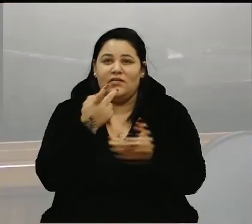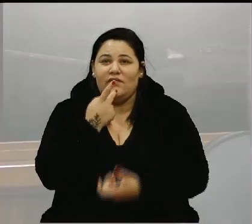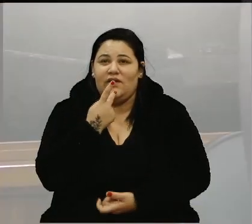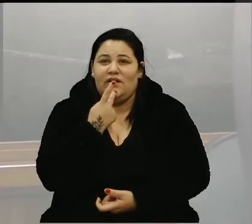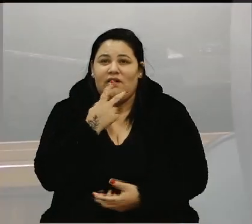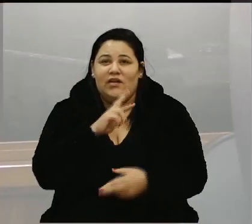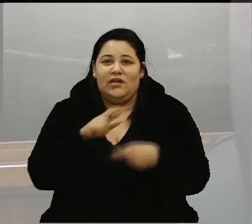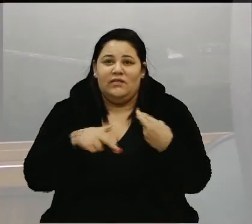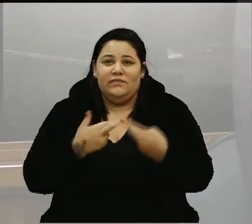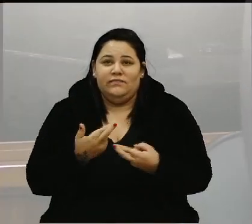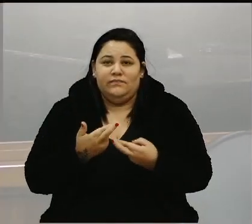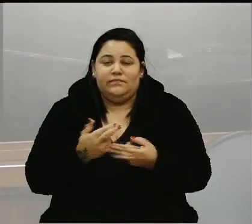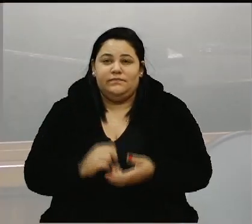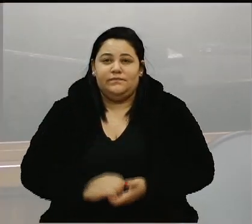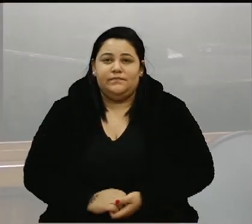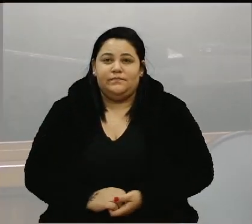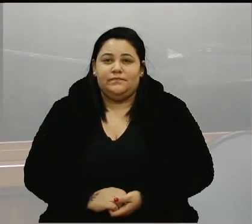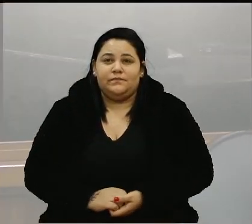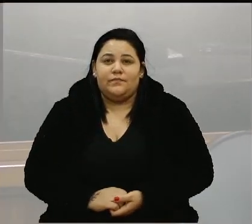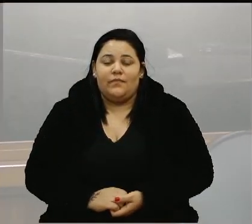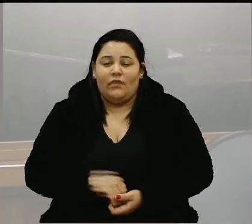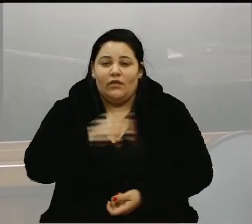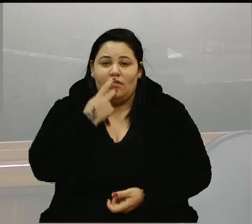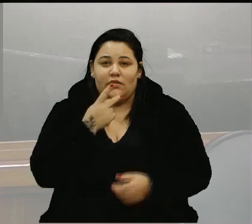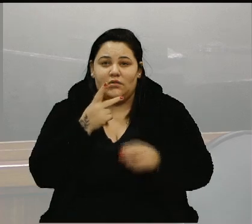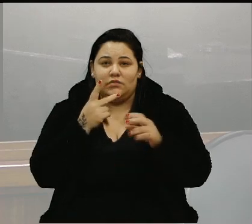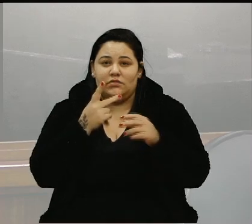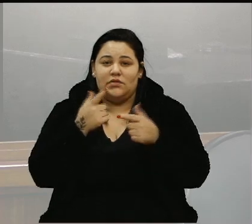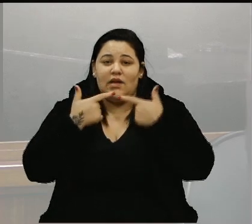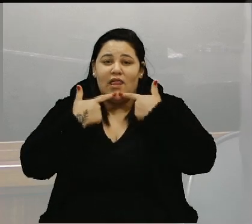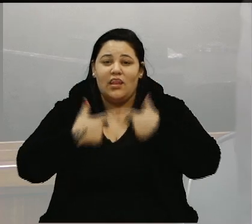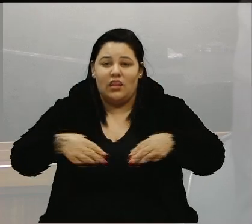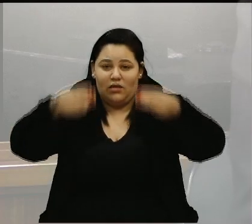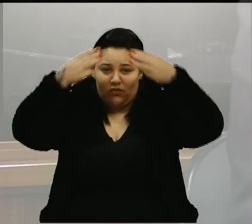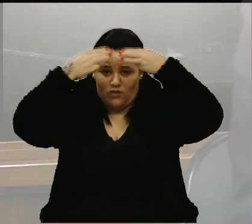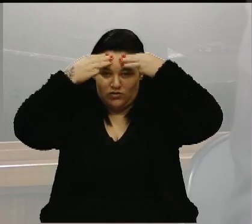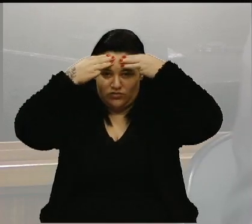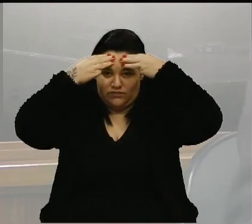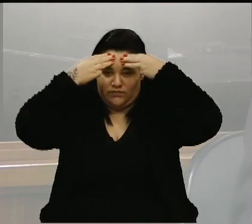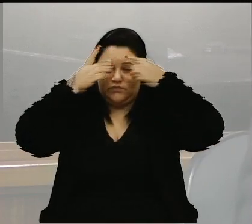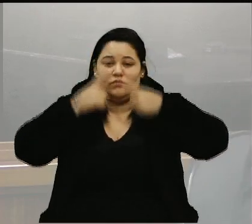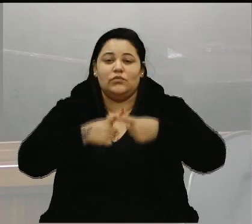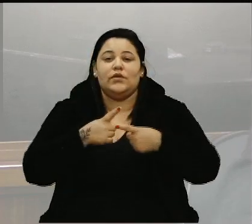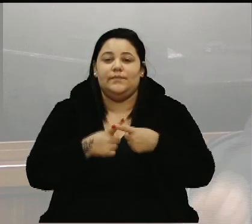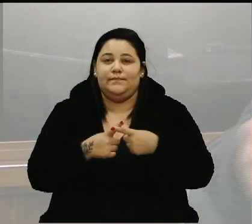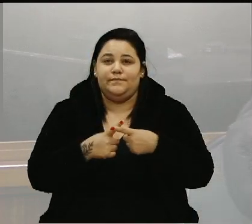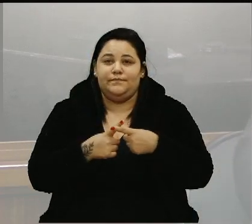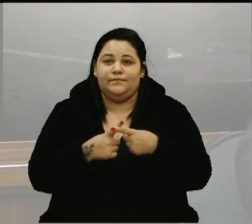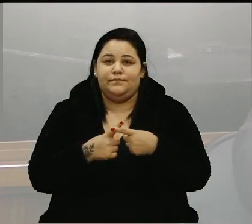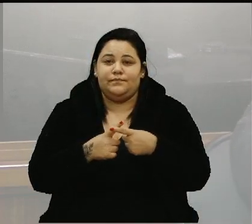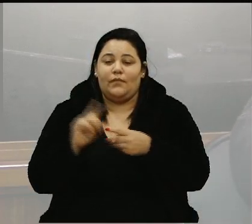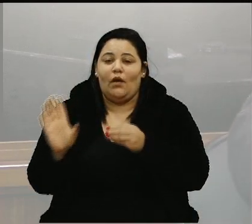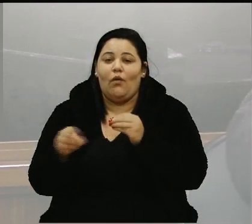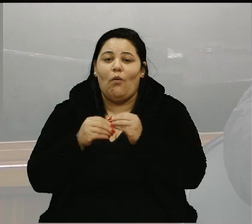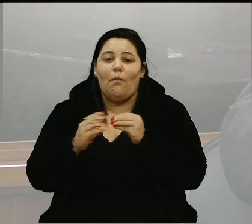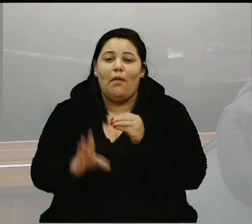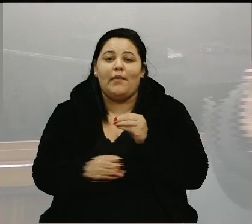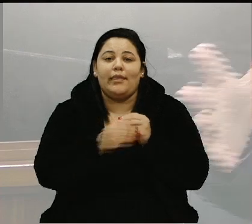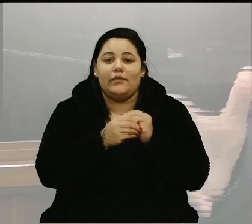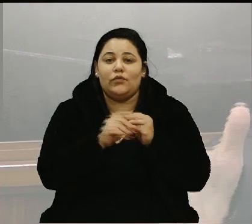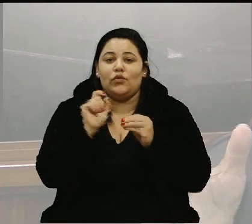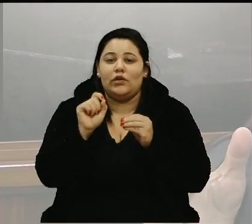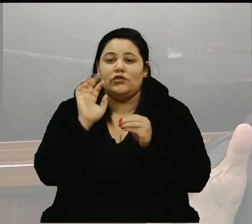da... Eu quero falar sobre a questão da linguagem, né? Porque, somado ao fato